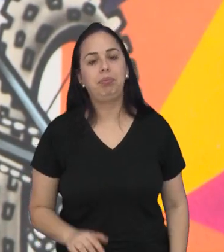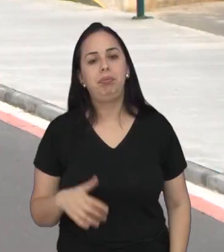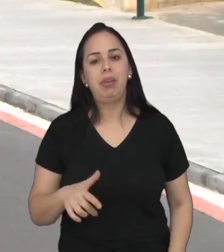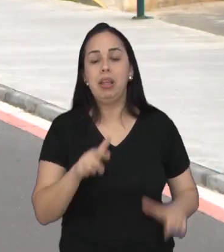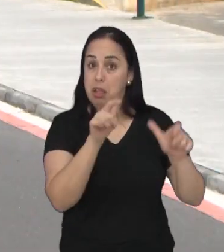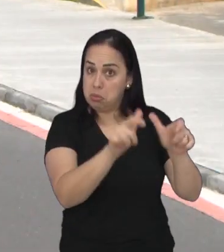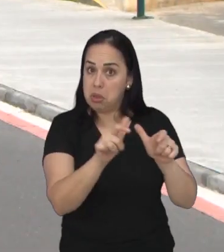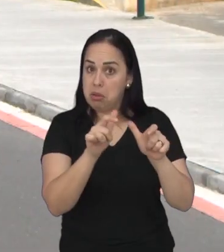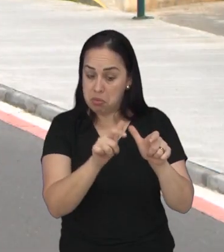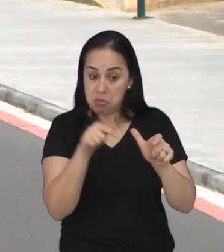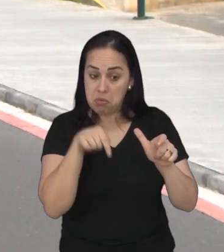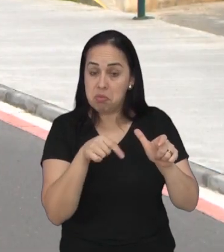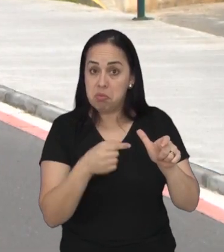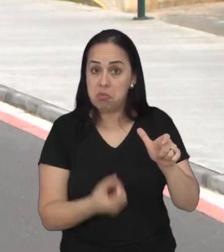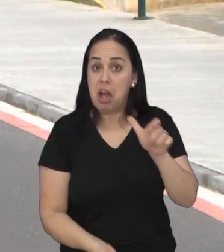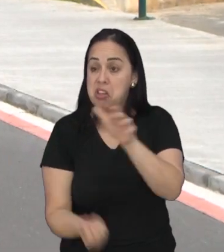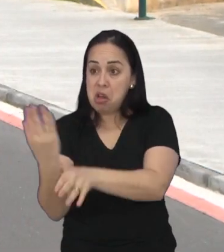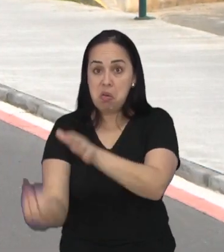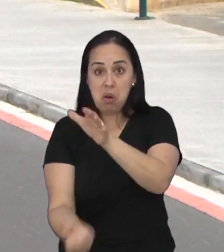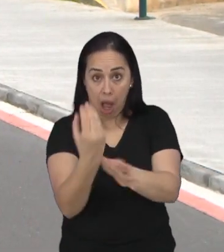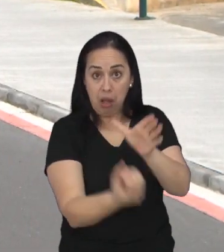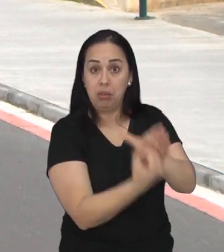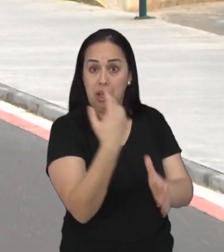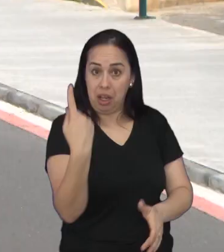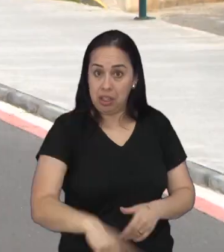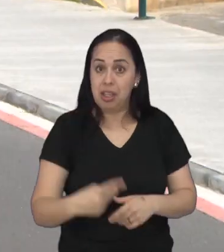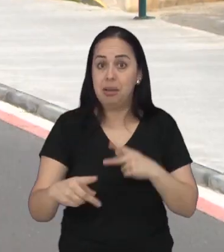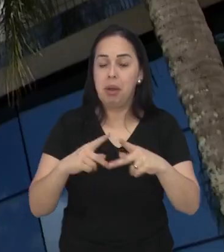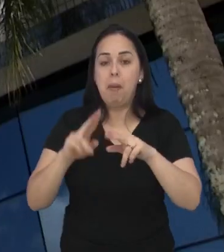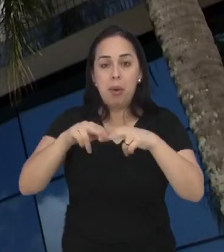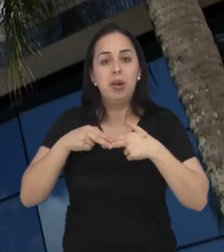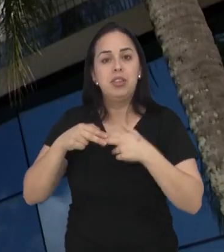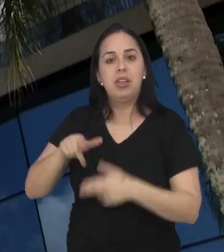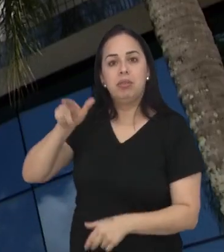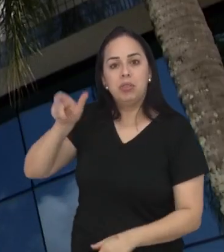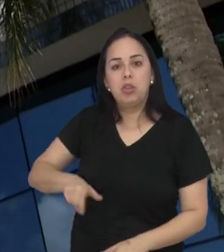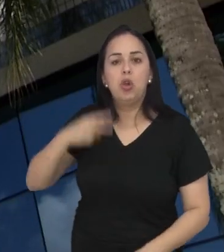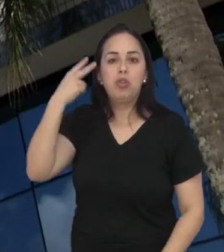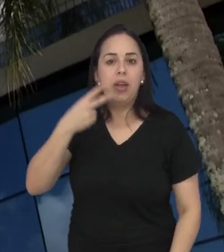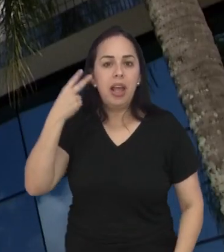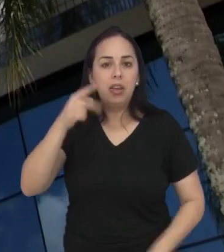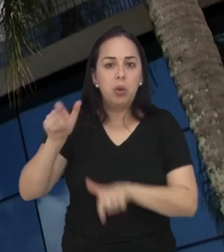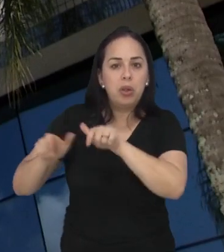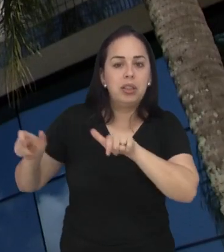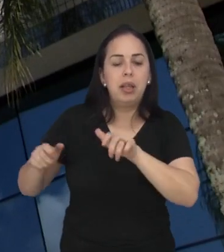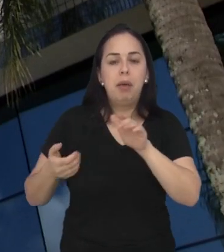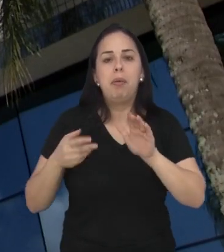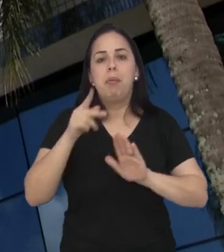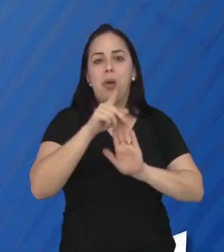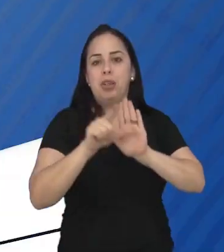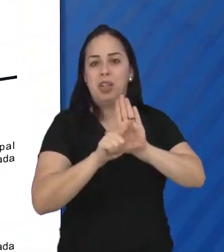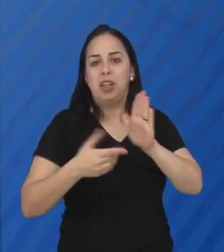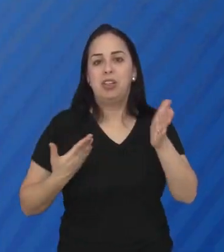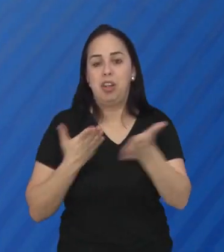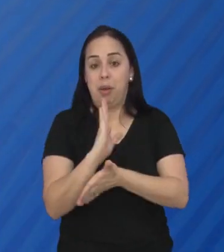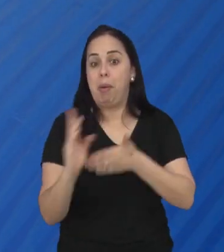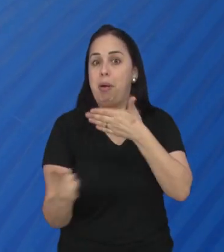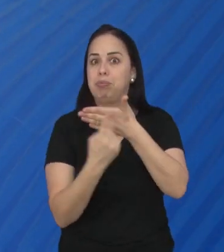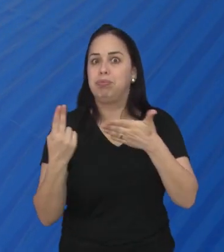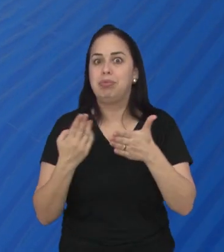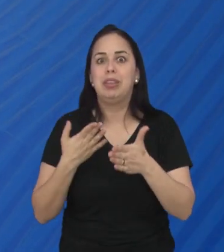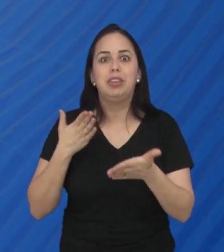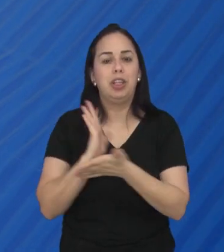dentro de casa e mais pontos como este devem ser instalados na cidade é que a câmara de São José aprovou um projeto de lei do